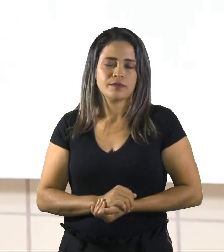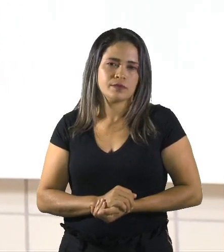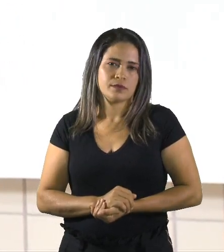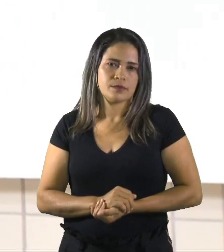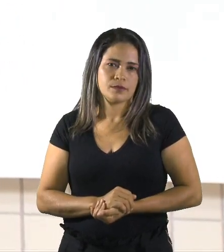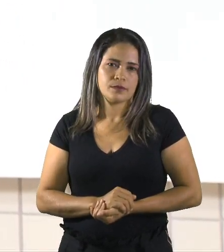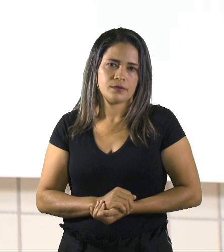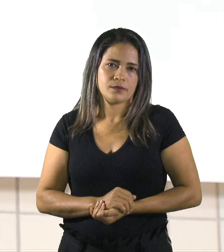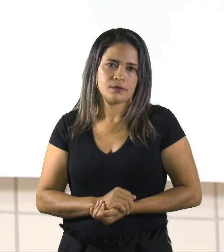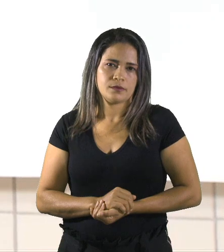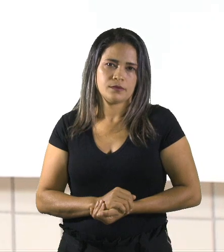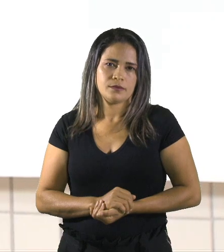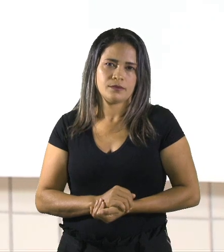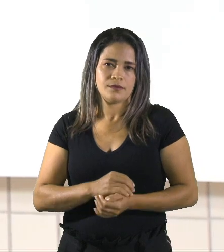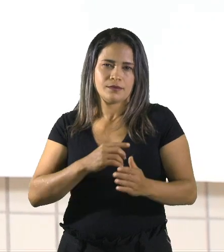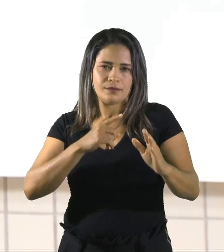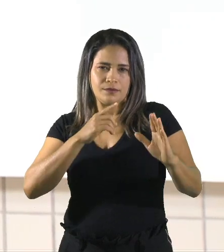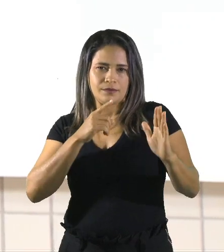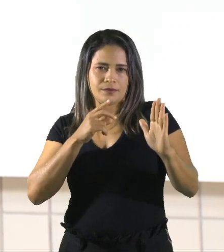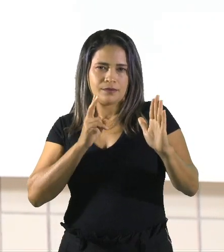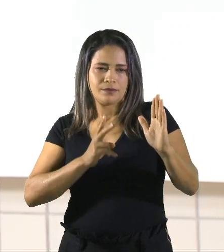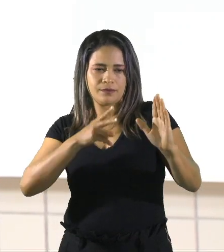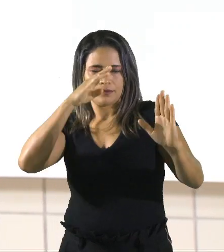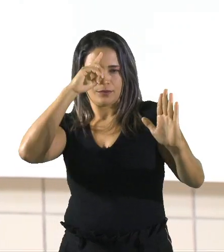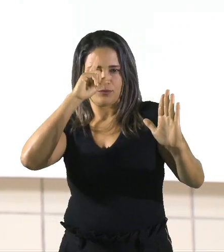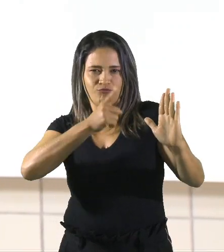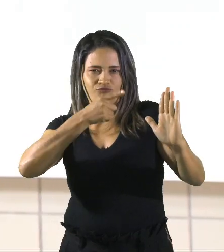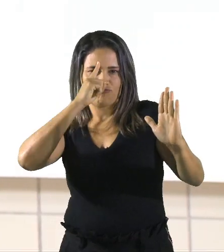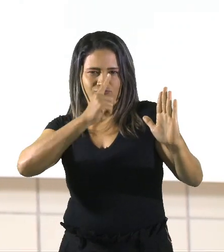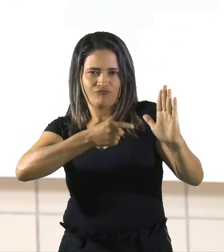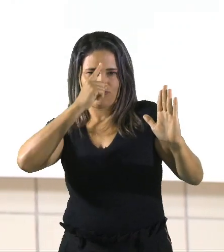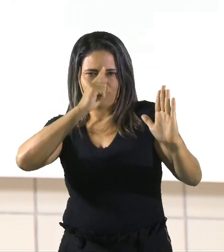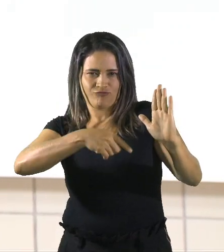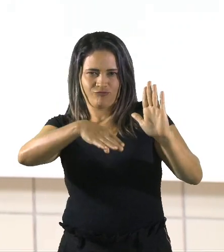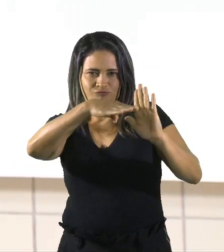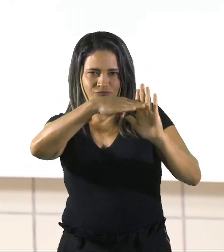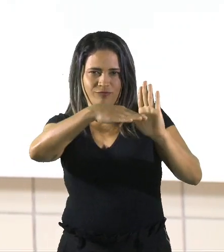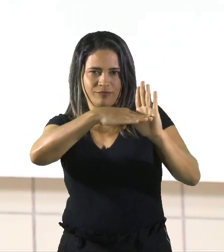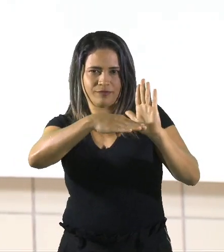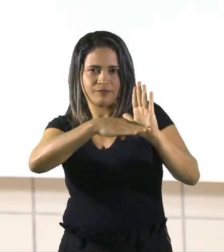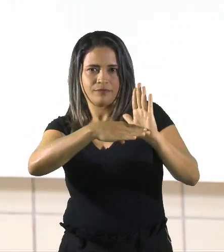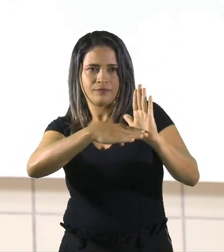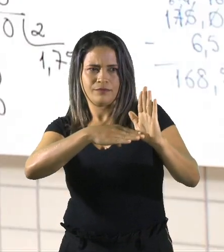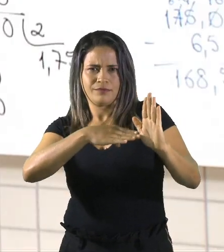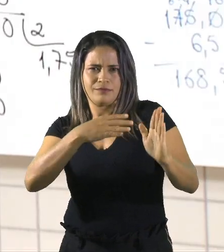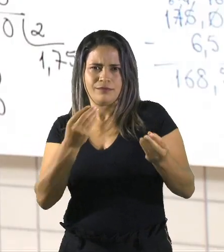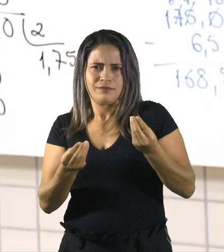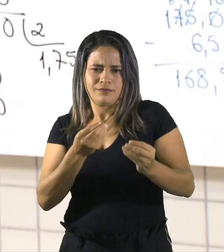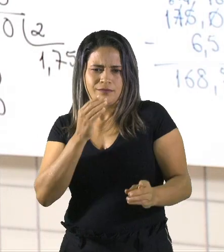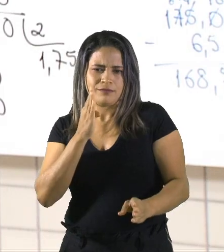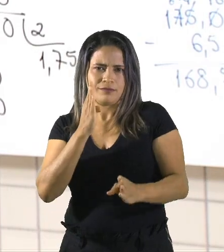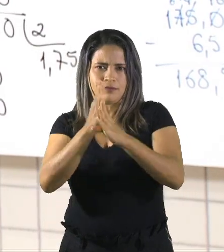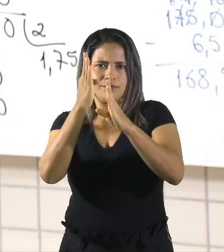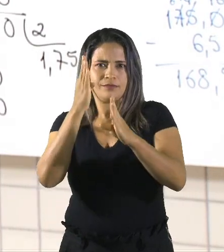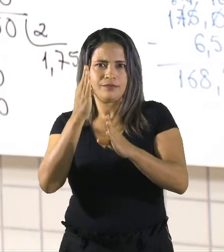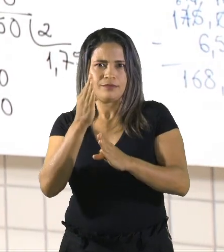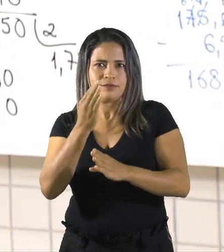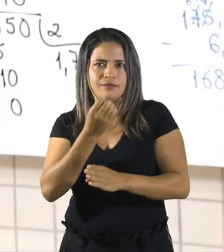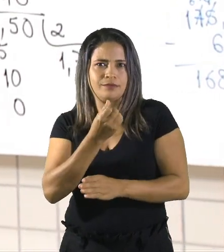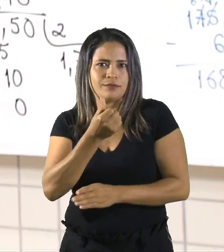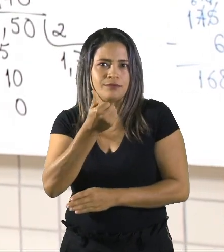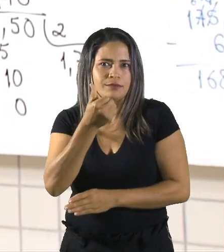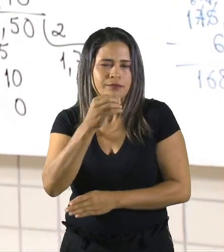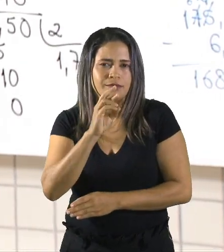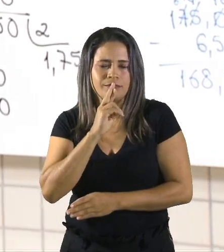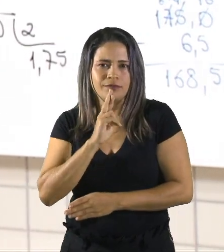essa cadeia de comandos, né, esses 6 comandos que eu dei, você chega um resultado 10. Ficamos por aqui. Na próxima aula eu vou